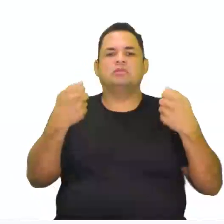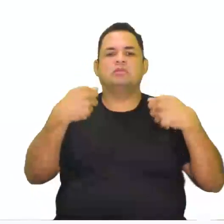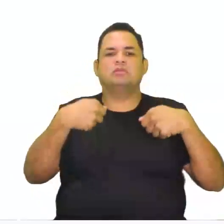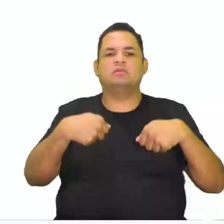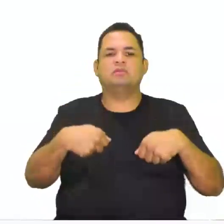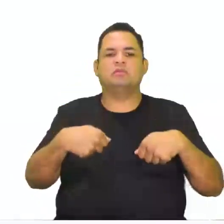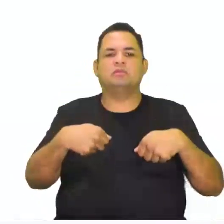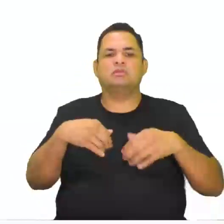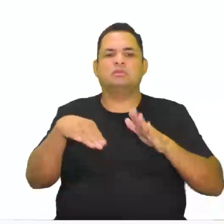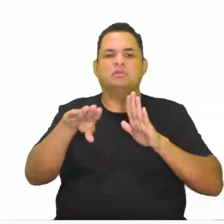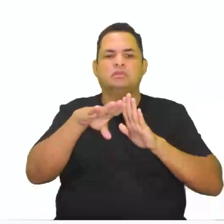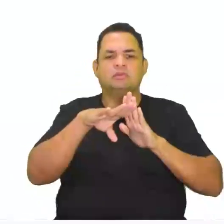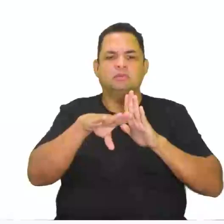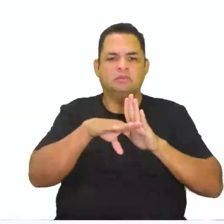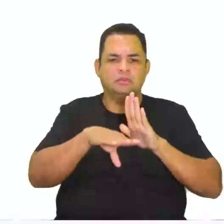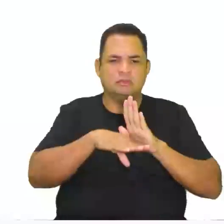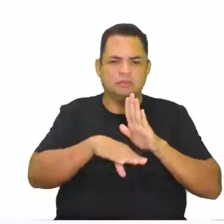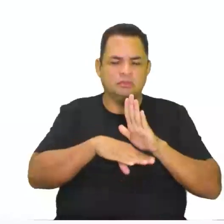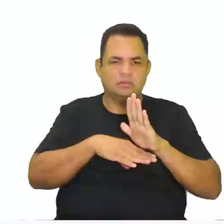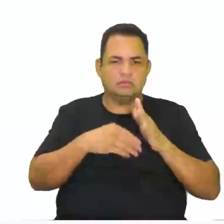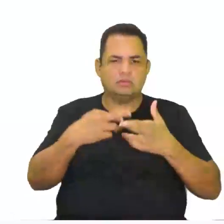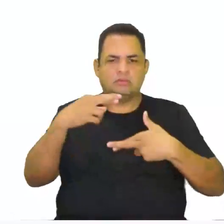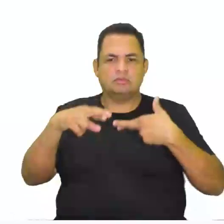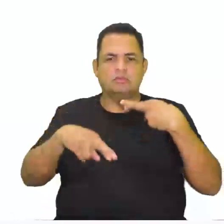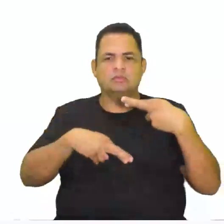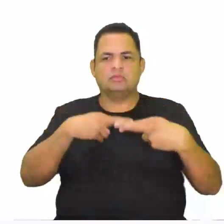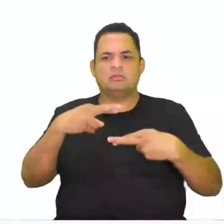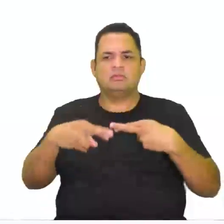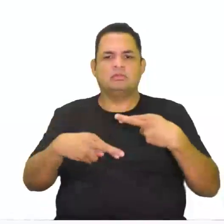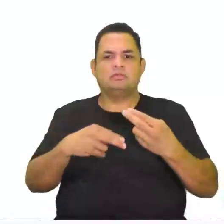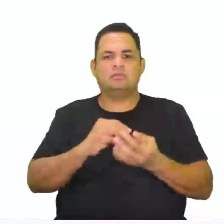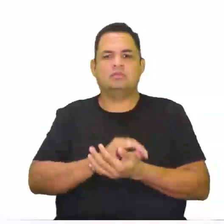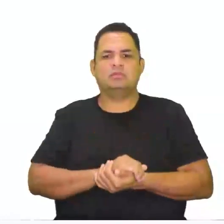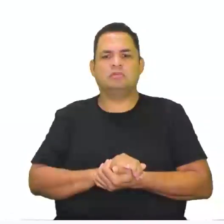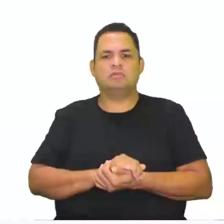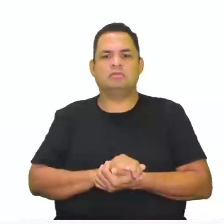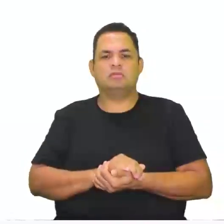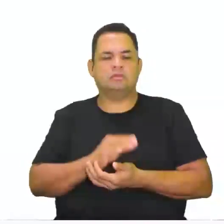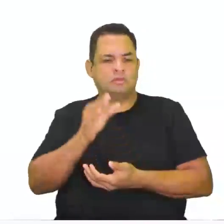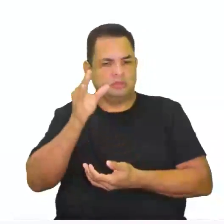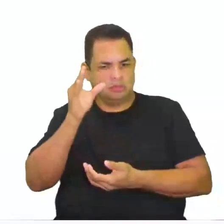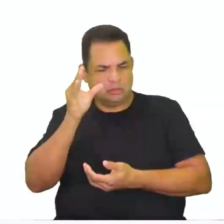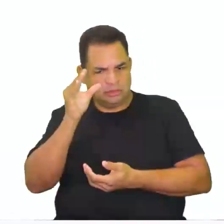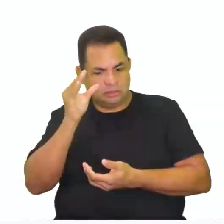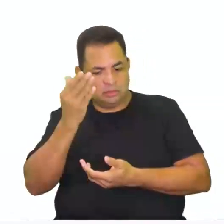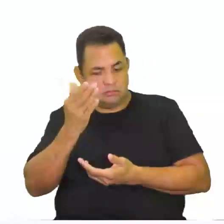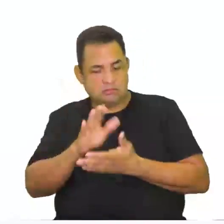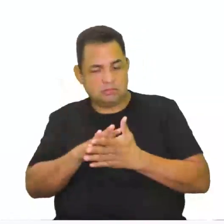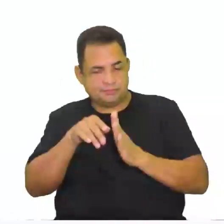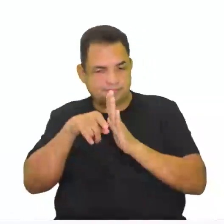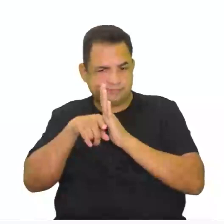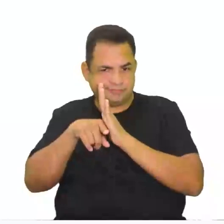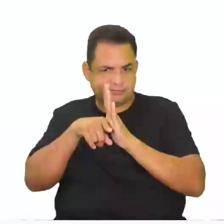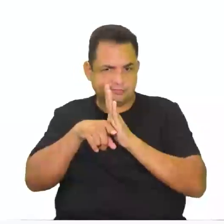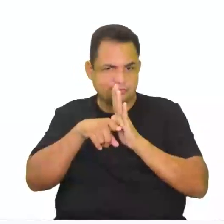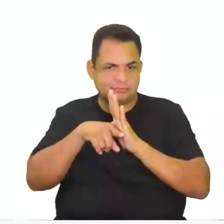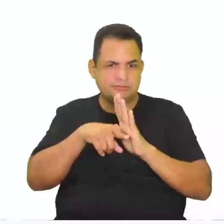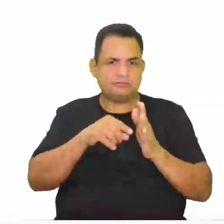ser classificados para reciclagem. E aí seria interessante a pesquisa,